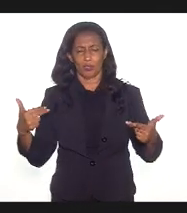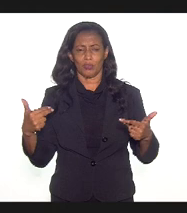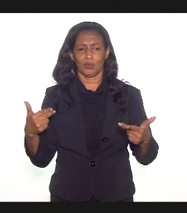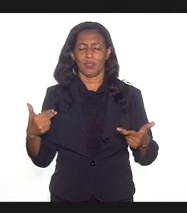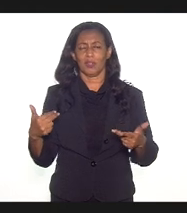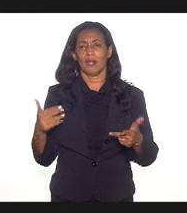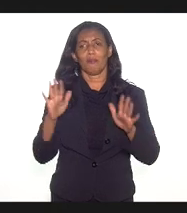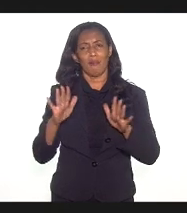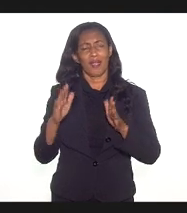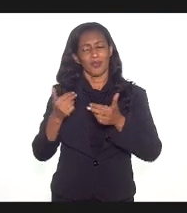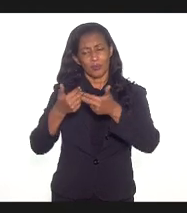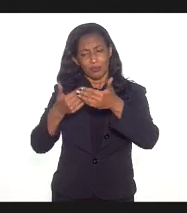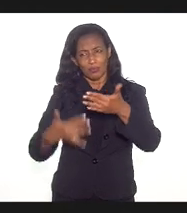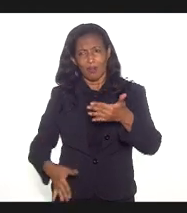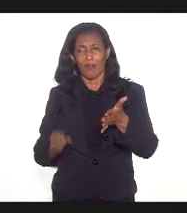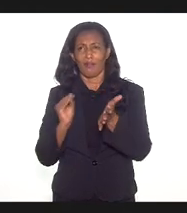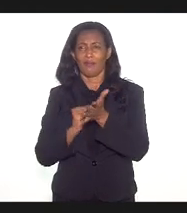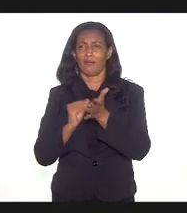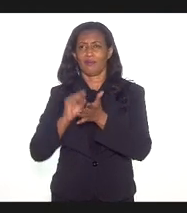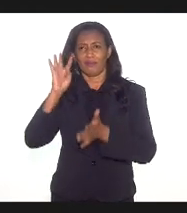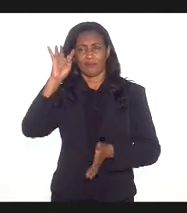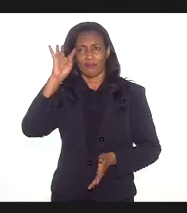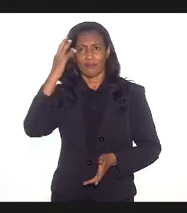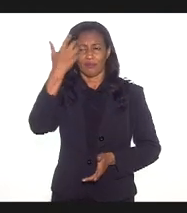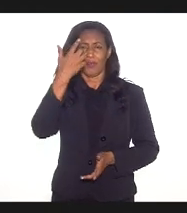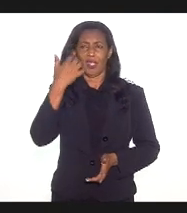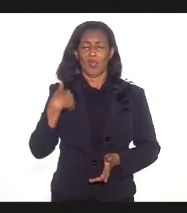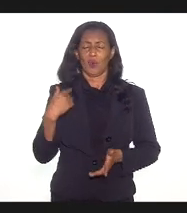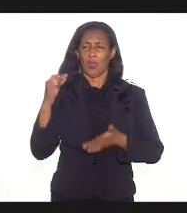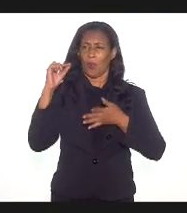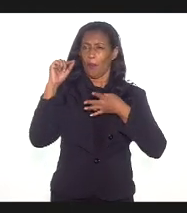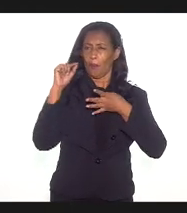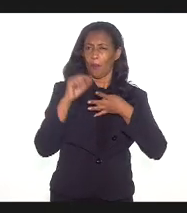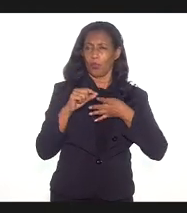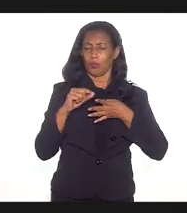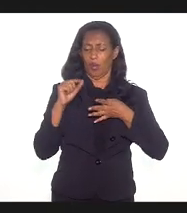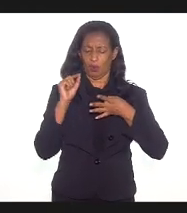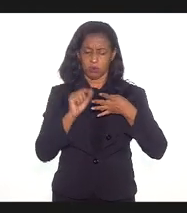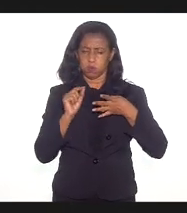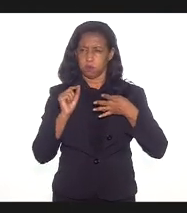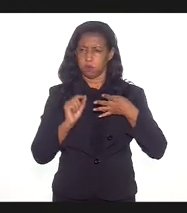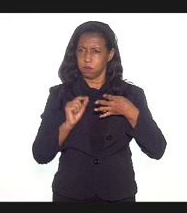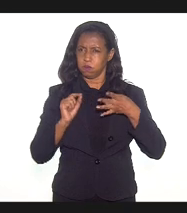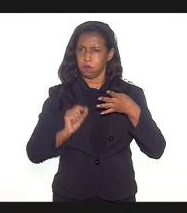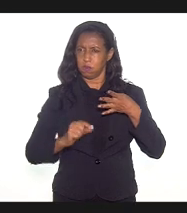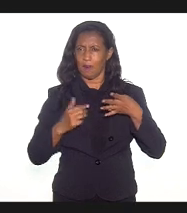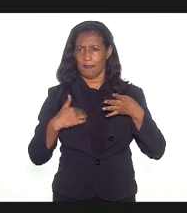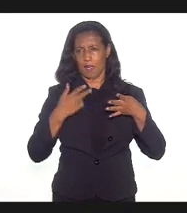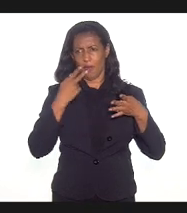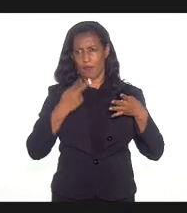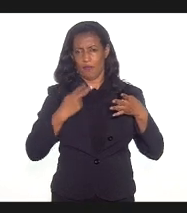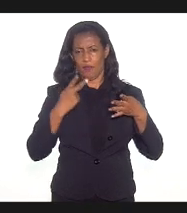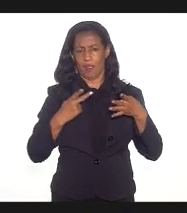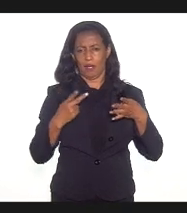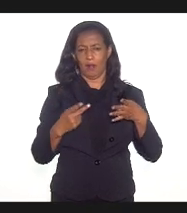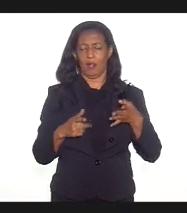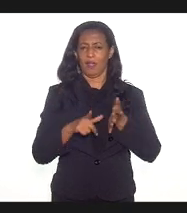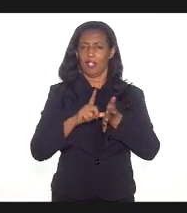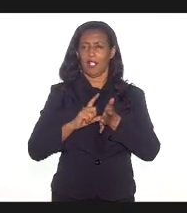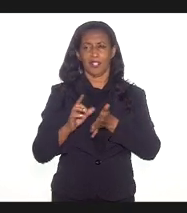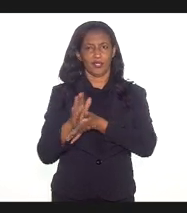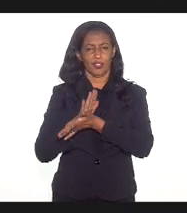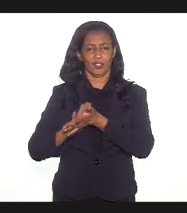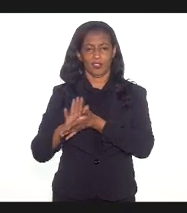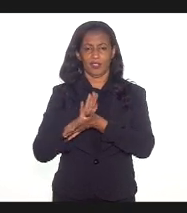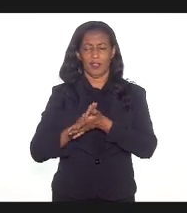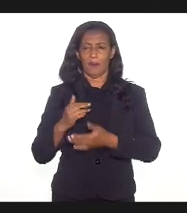não foram resolvidas. Então eu quero pontuar aqui a minha fala, né, com alguns tópicos, né? Antes de mais nada, eu queria me apresentar. Meu